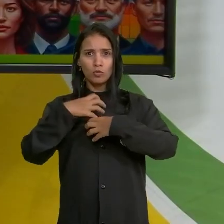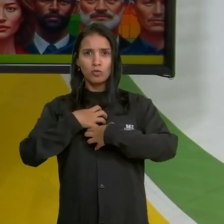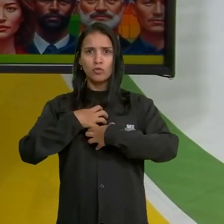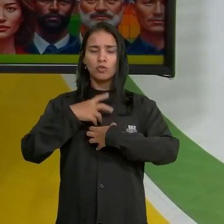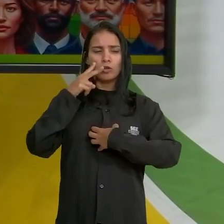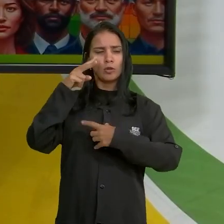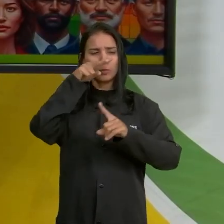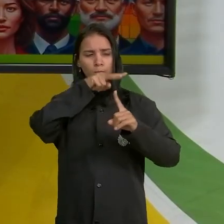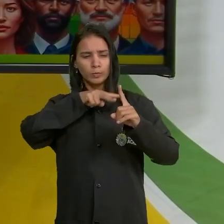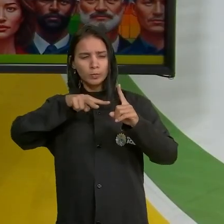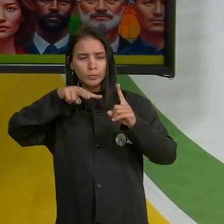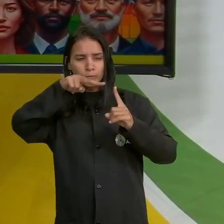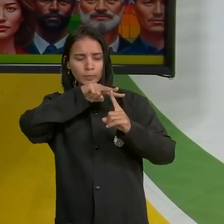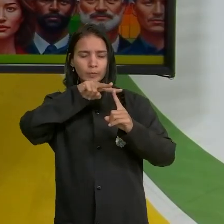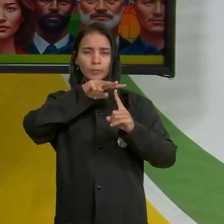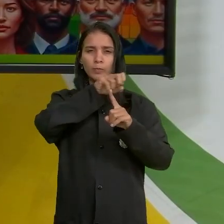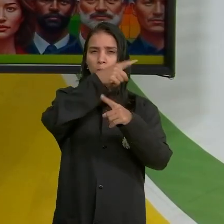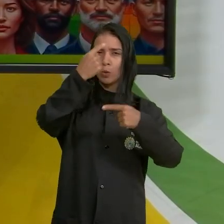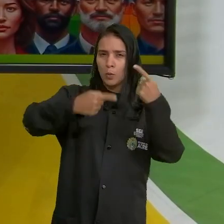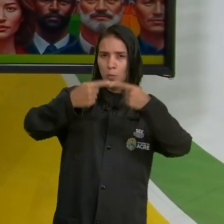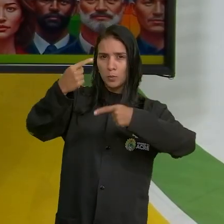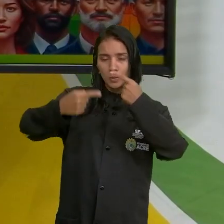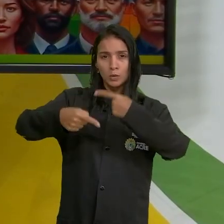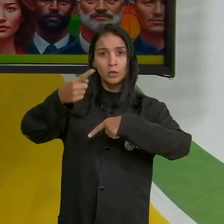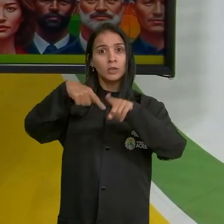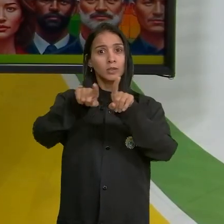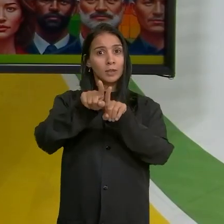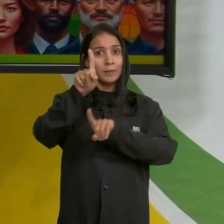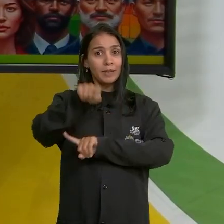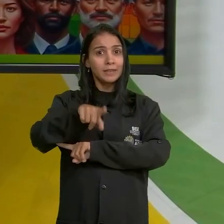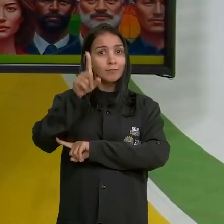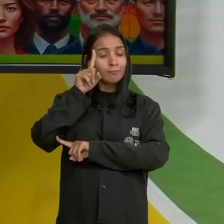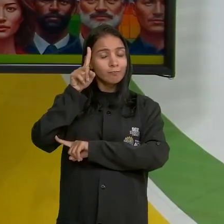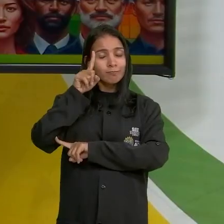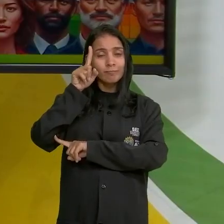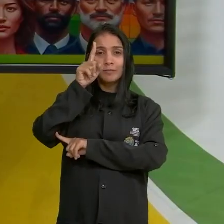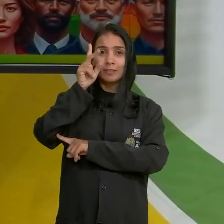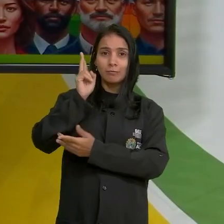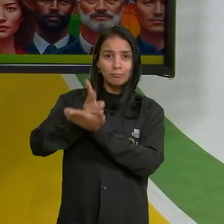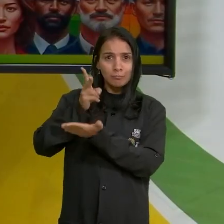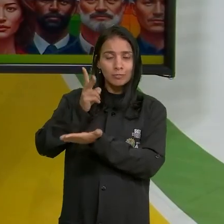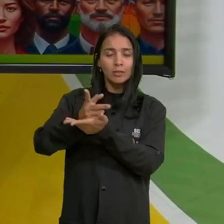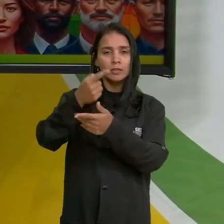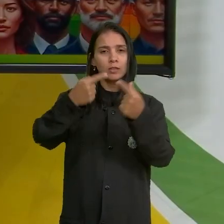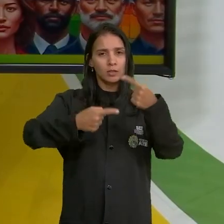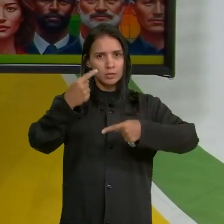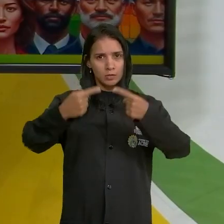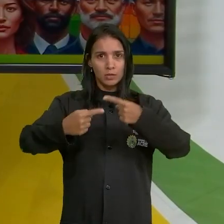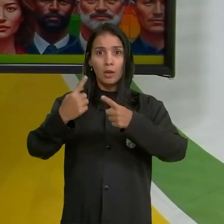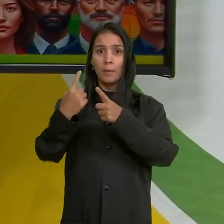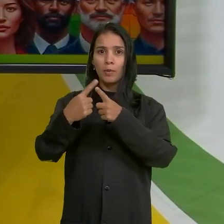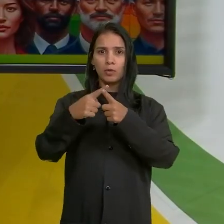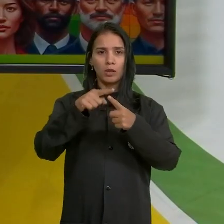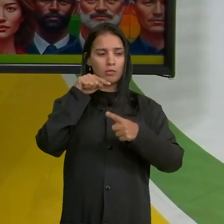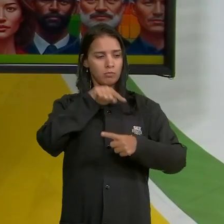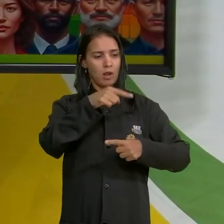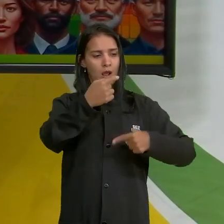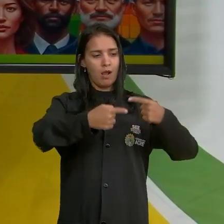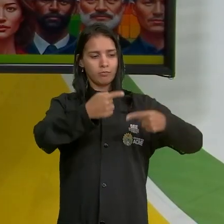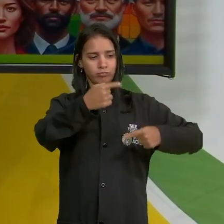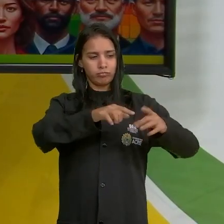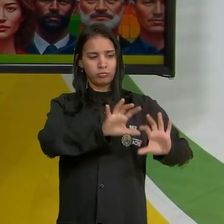eventos políticos, por exemplo, que é um tema muito recorrente, parte, aliás, dessa